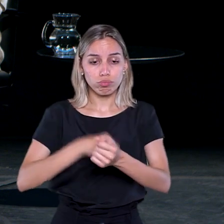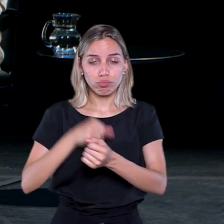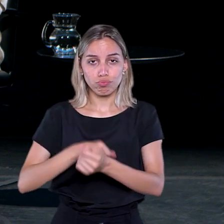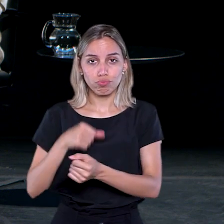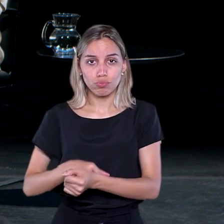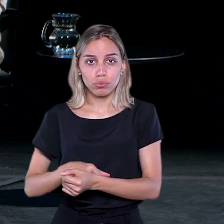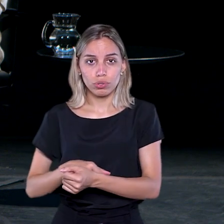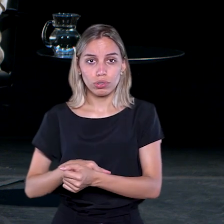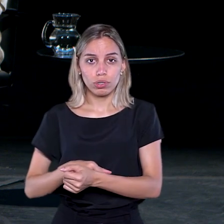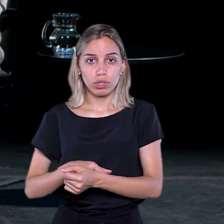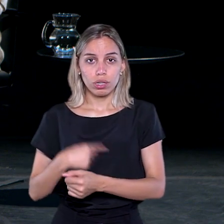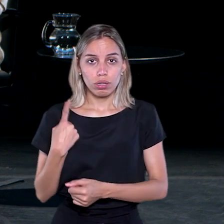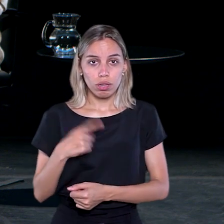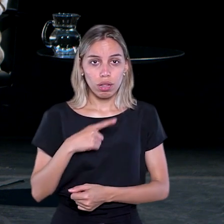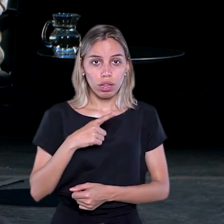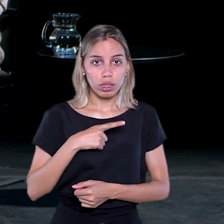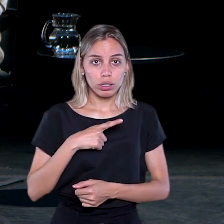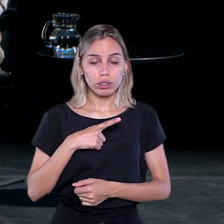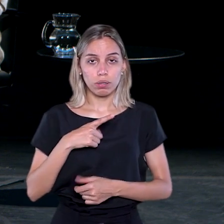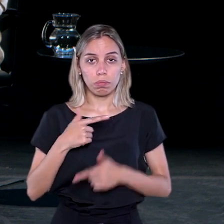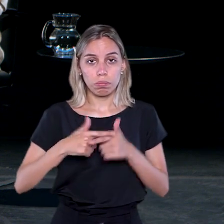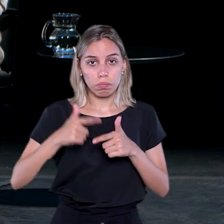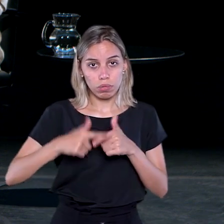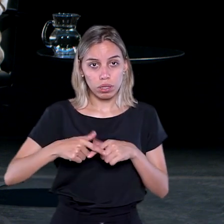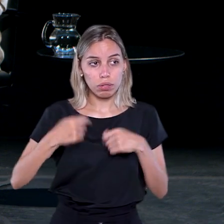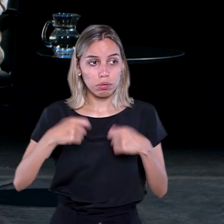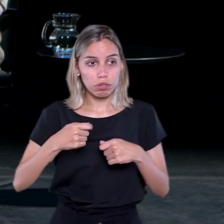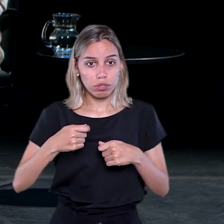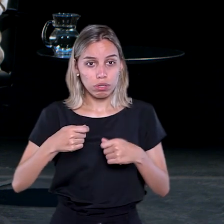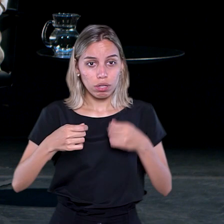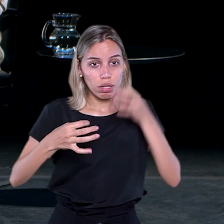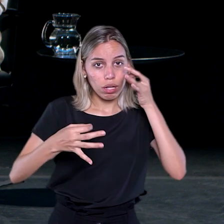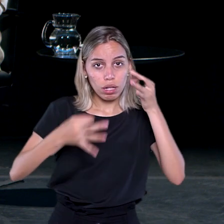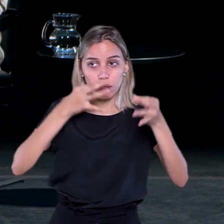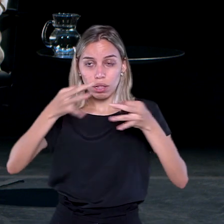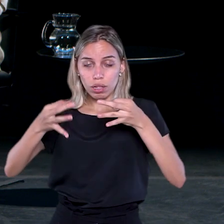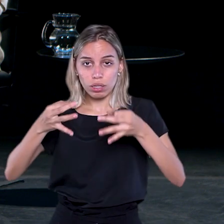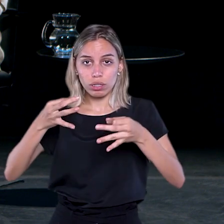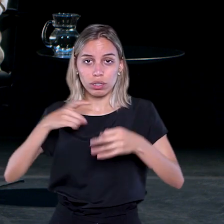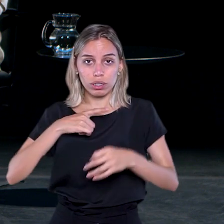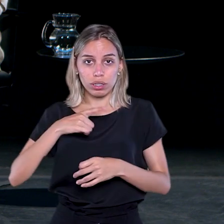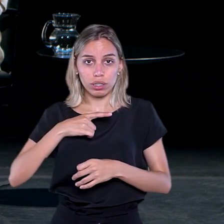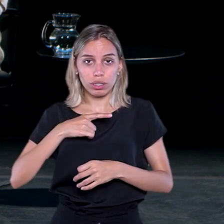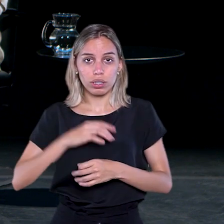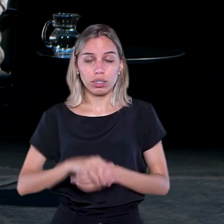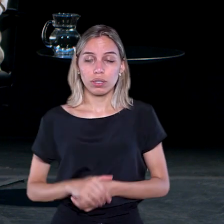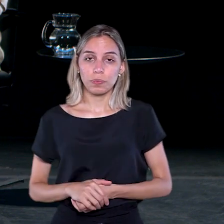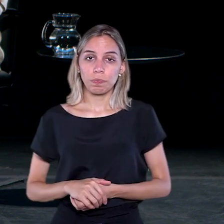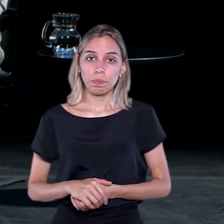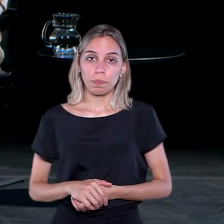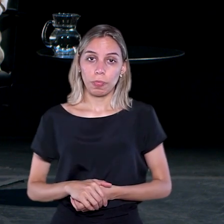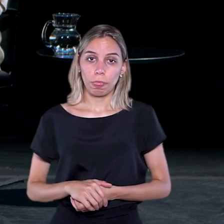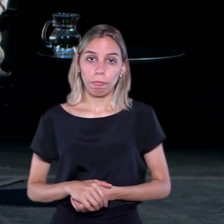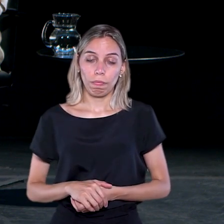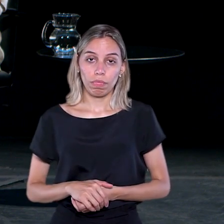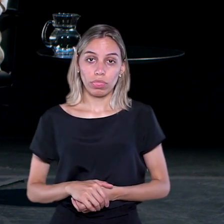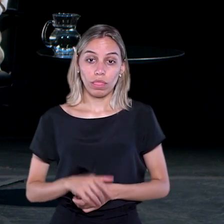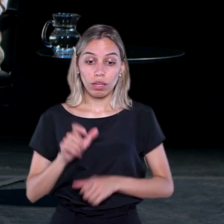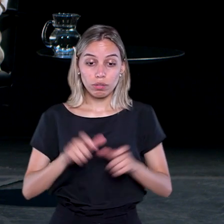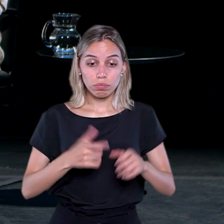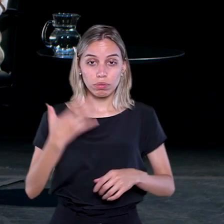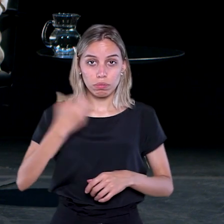Letramento racial não é só você ler livros de autores negros e negras e ler a coleção Feminismos Plurais, não é só isso. É a capacidade de você entender o